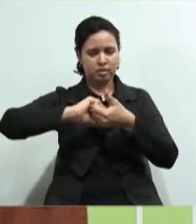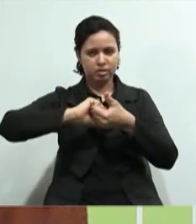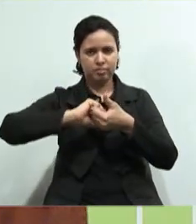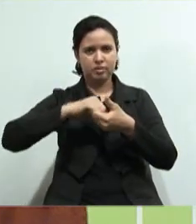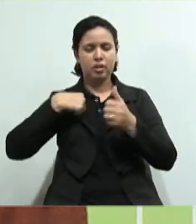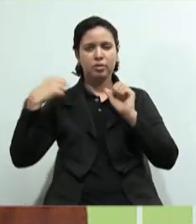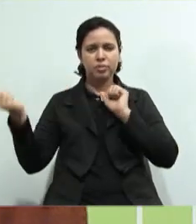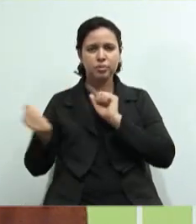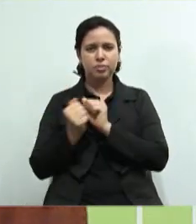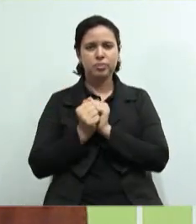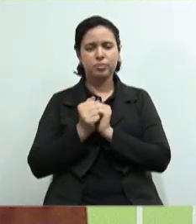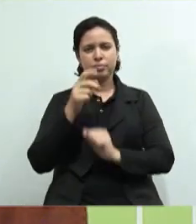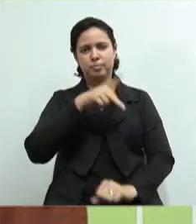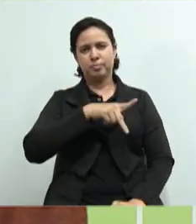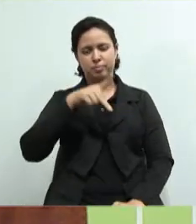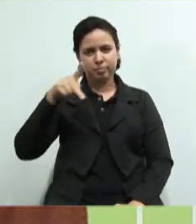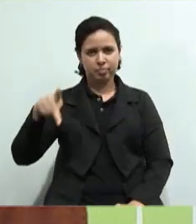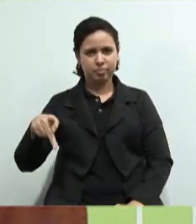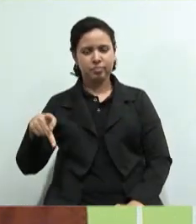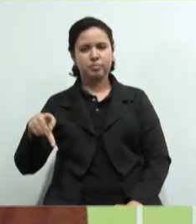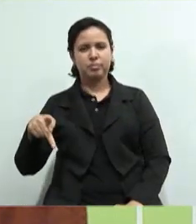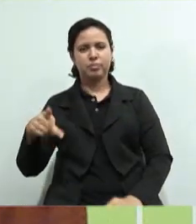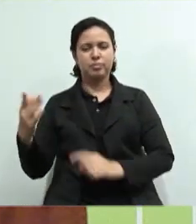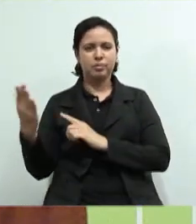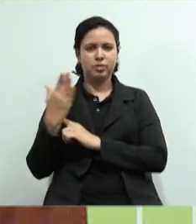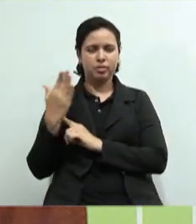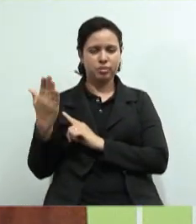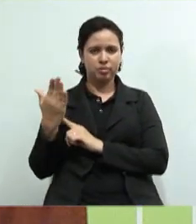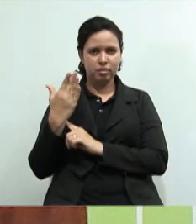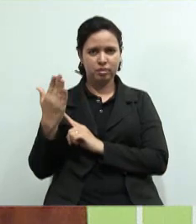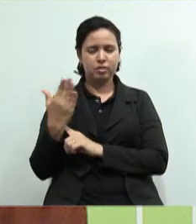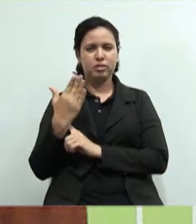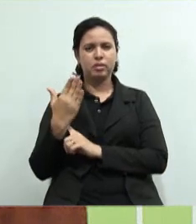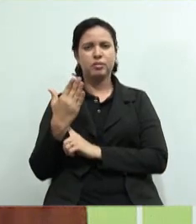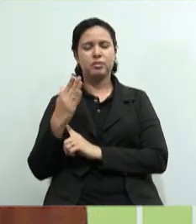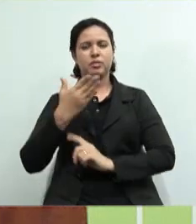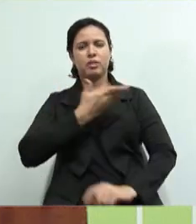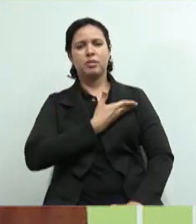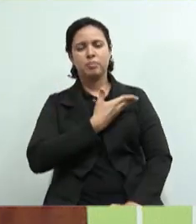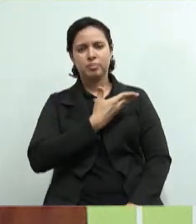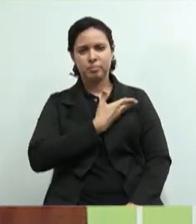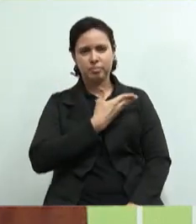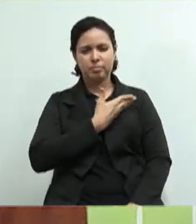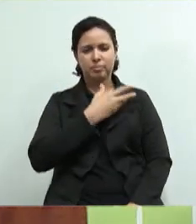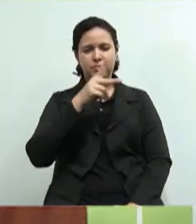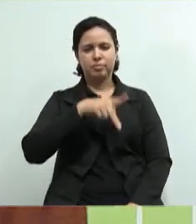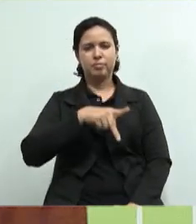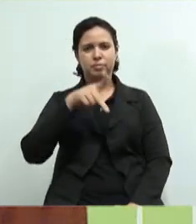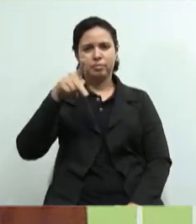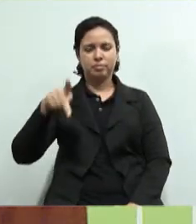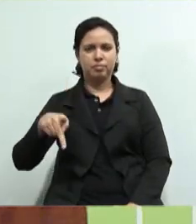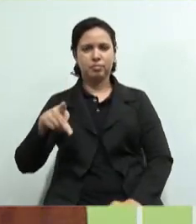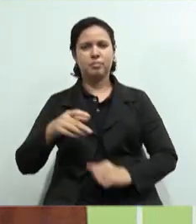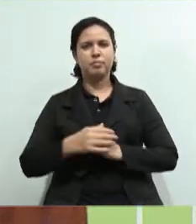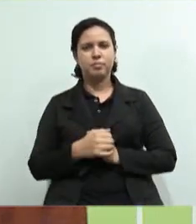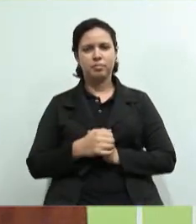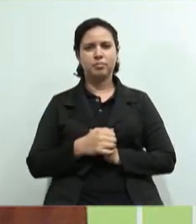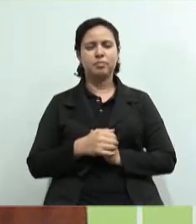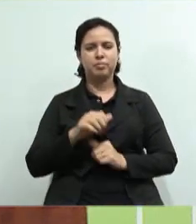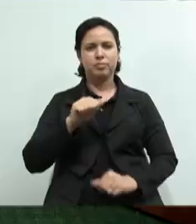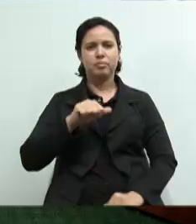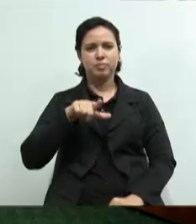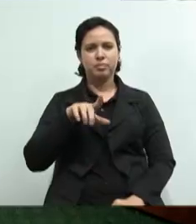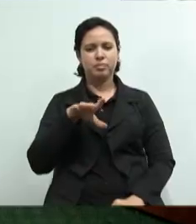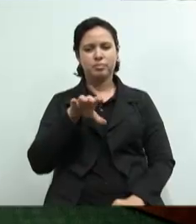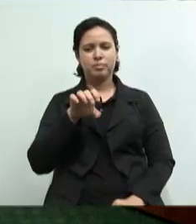Estou aqui eu, professora Maraí Rodrigues, acompanhada dos meus colegas, professor Alexandro.